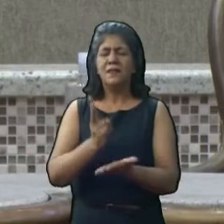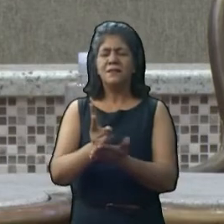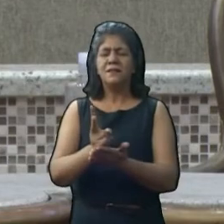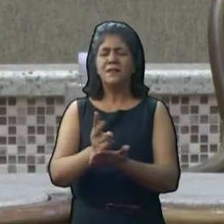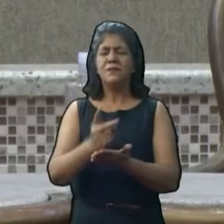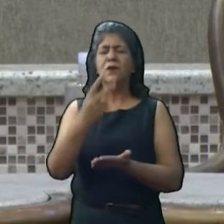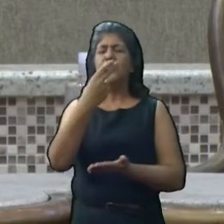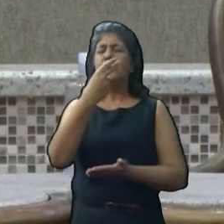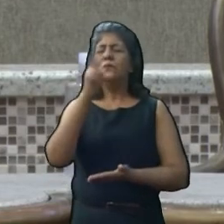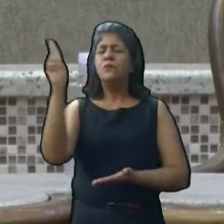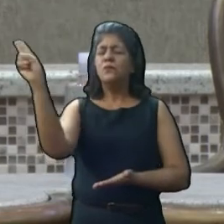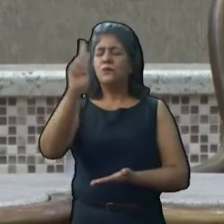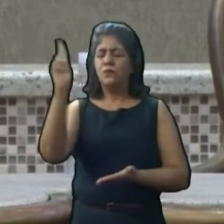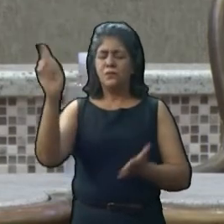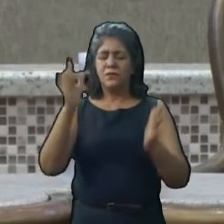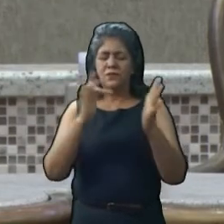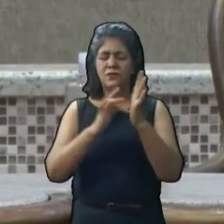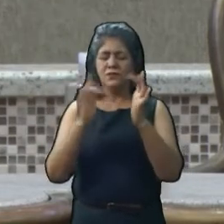amém